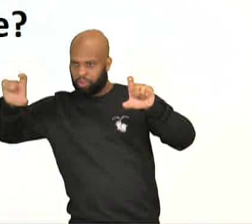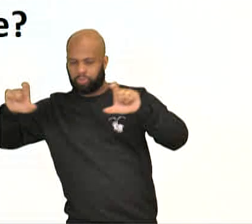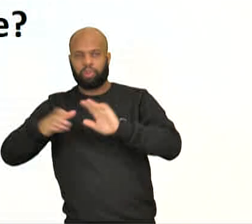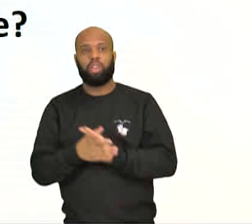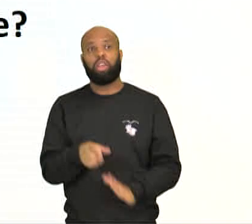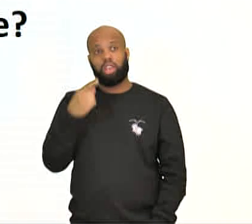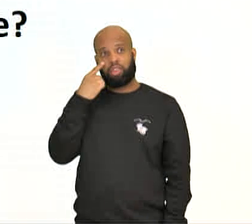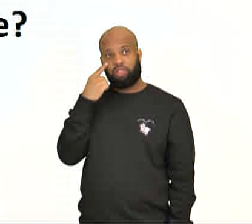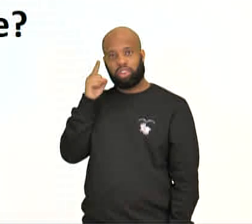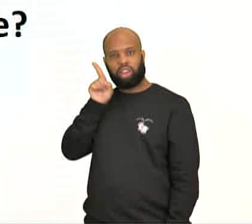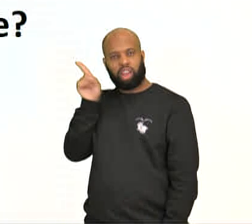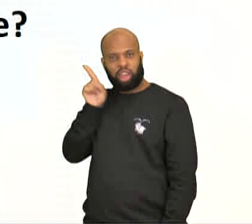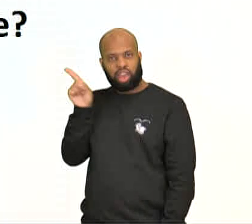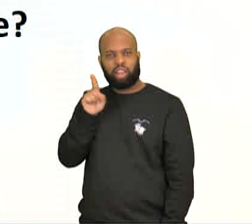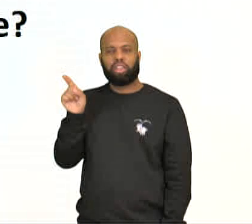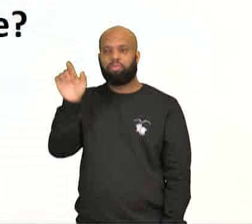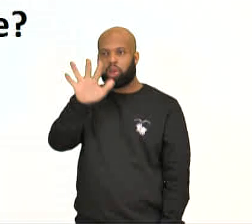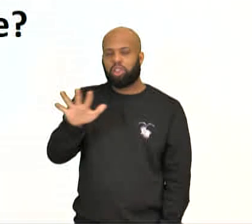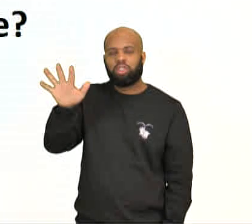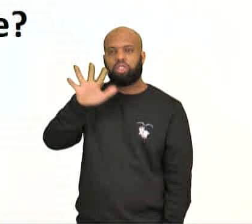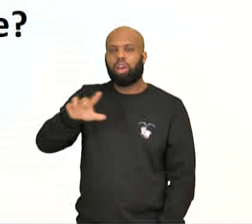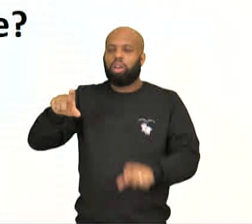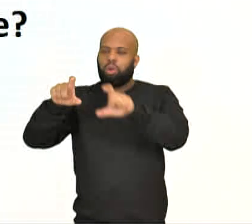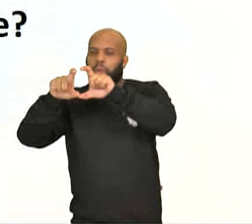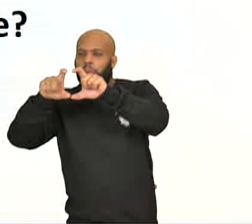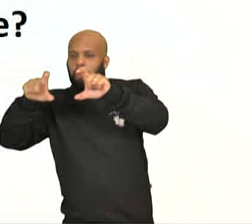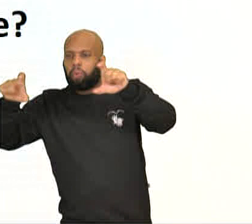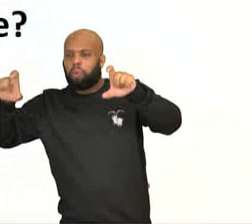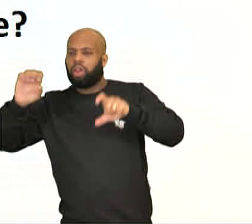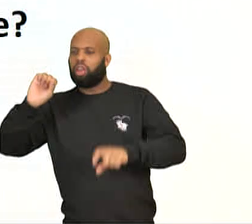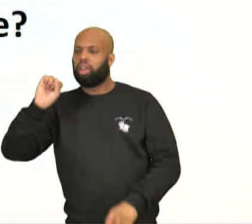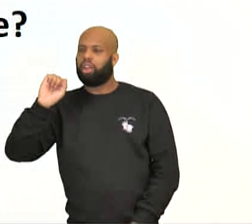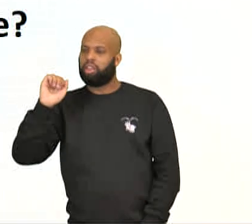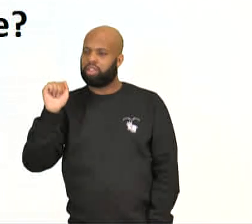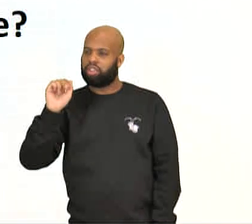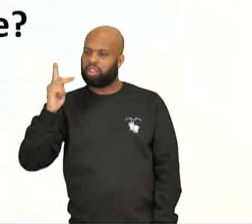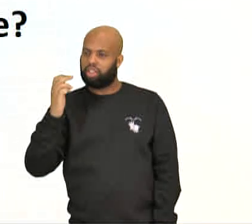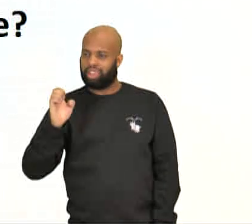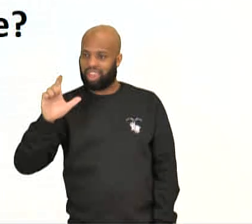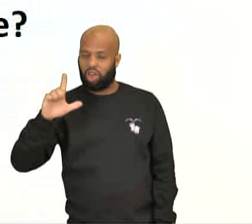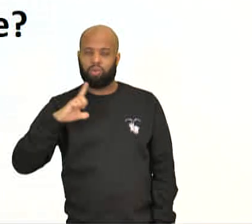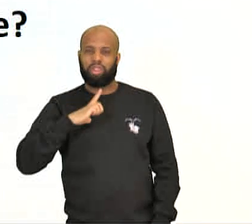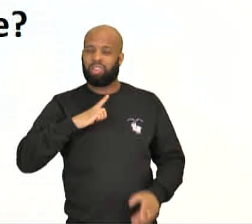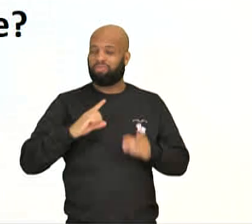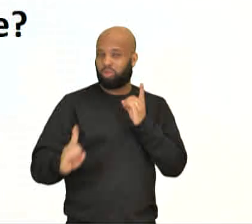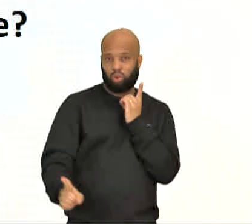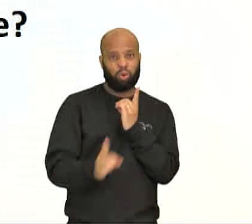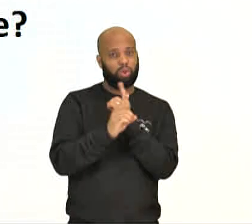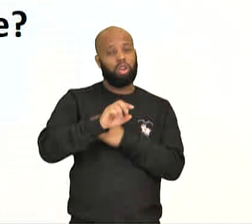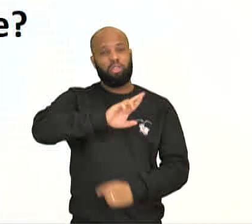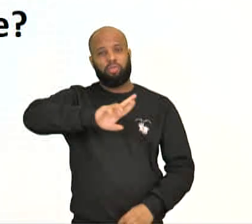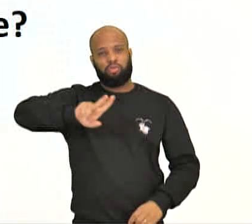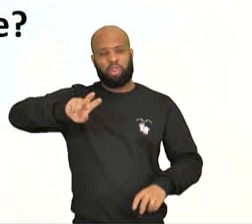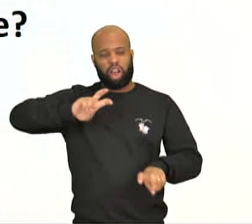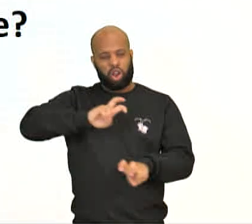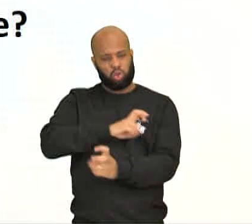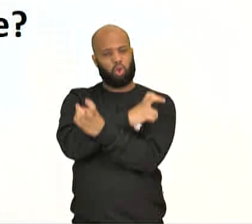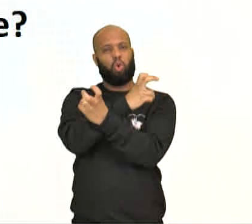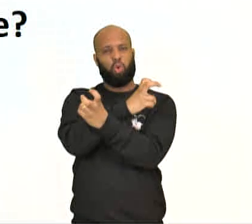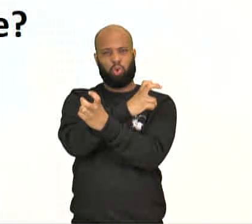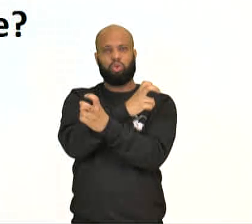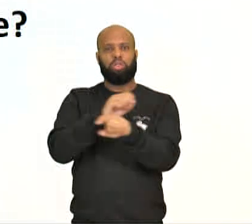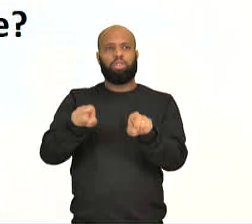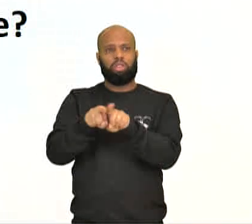Essa região de Sahel foi encontrado muitos esqueletos e crânios, ossadas